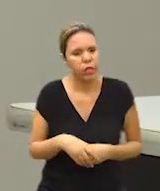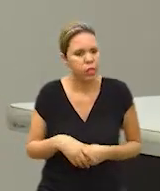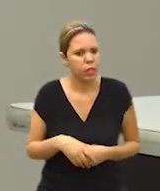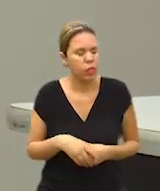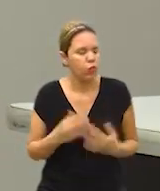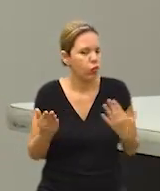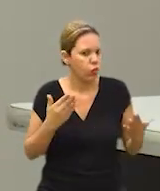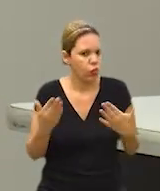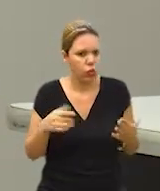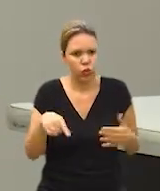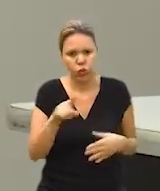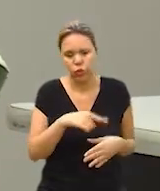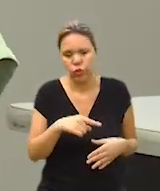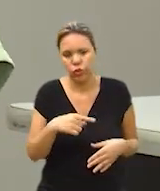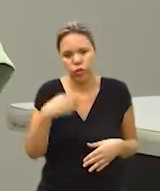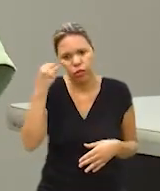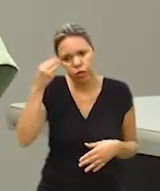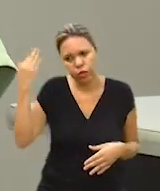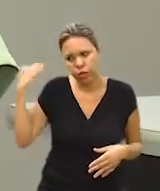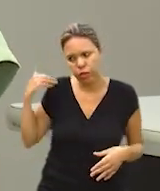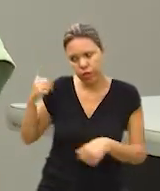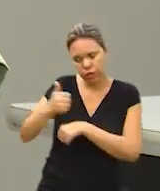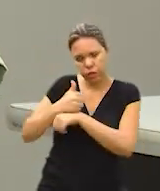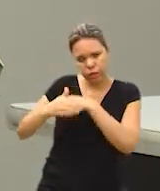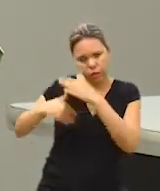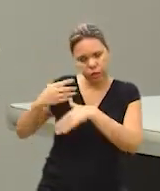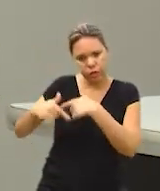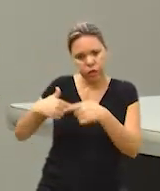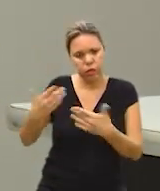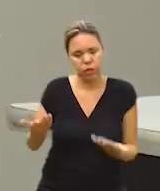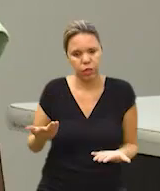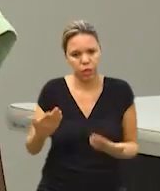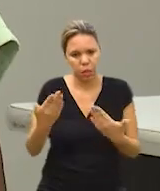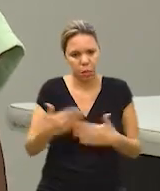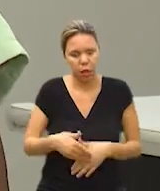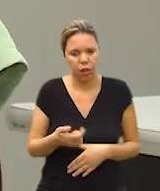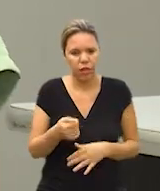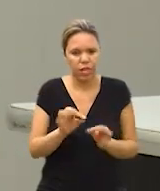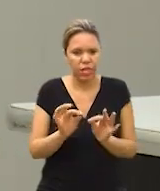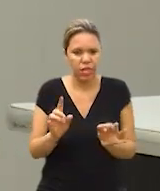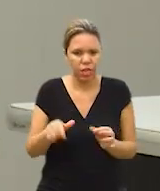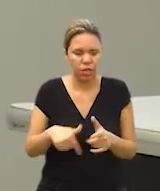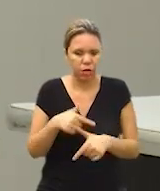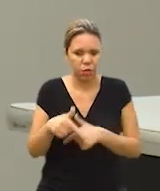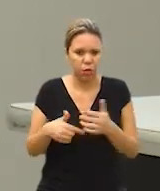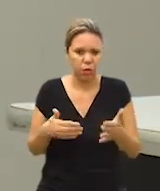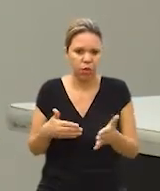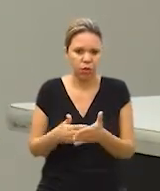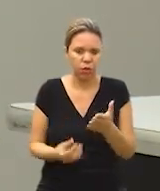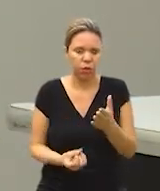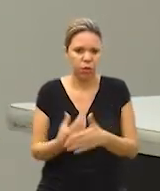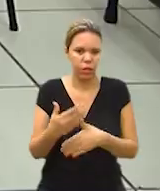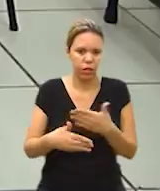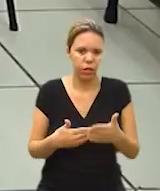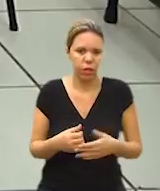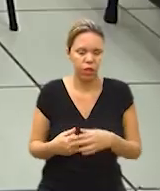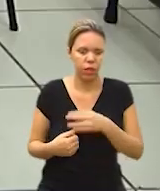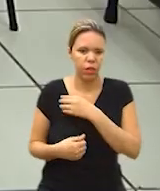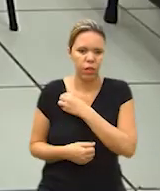for comparar o que vocês vivenciaram na carreira, o exame é pequeno diante dos obstáculos que possam vir ou